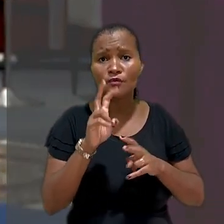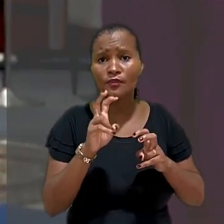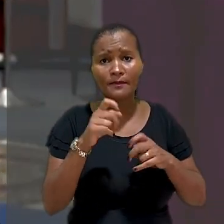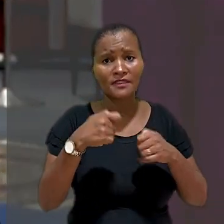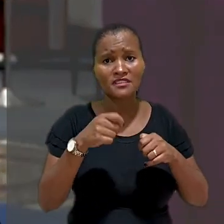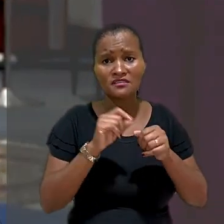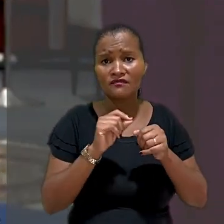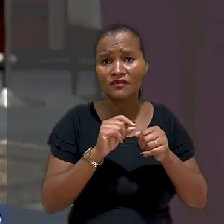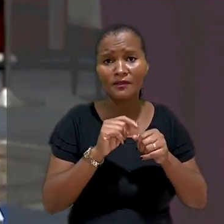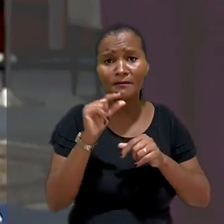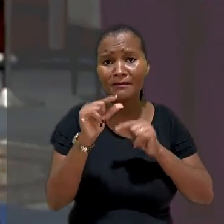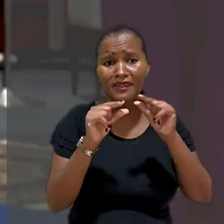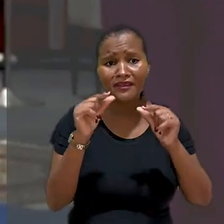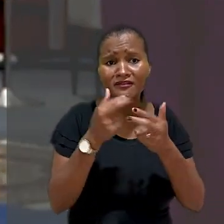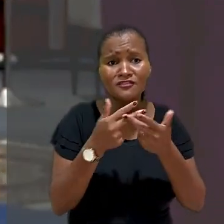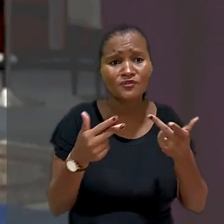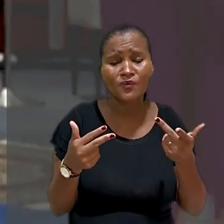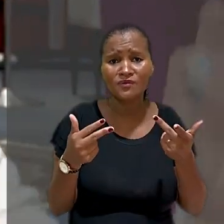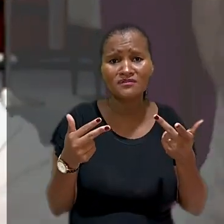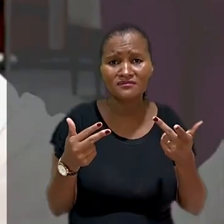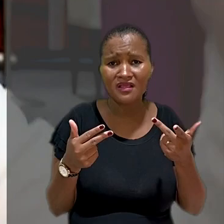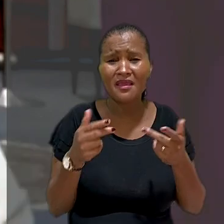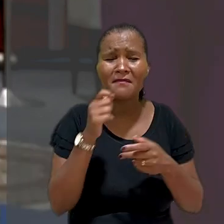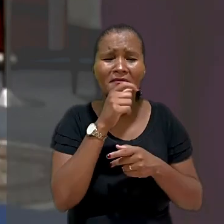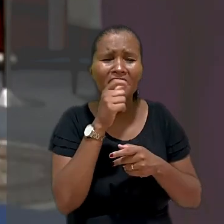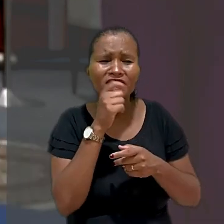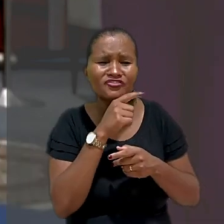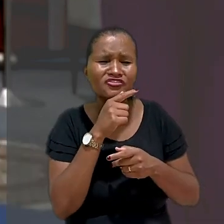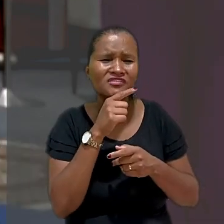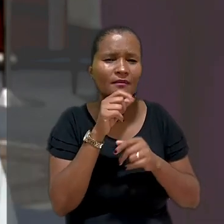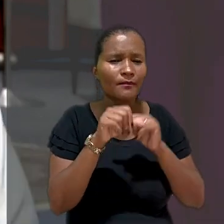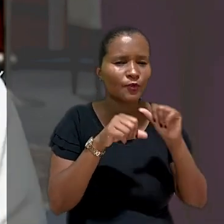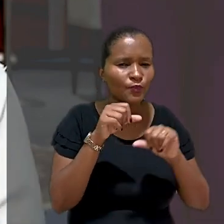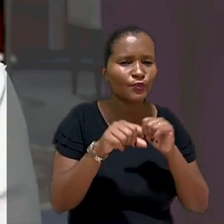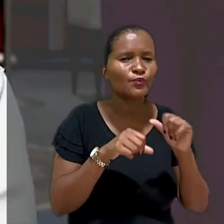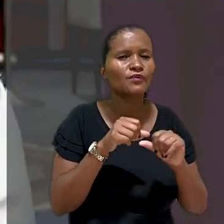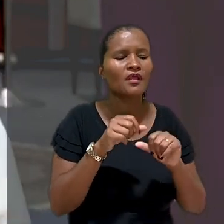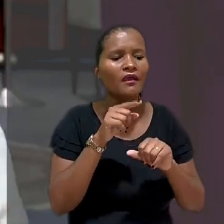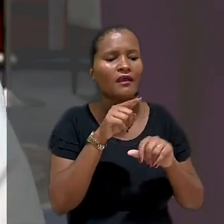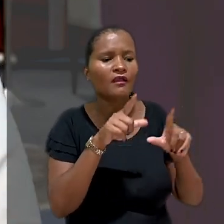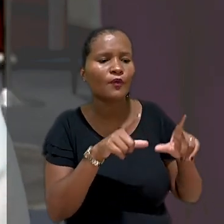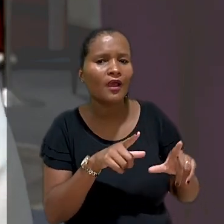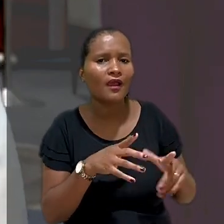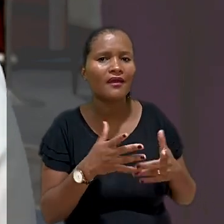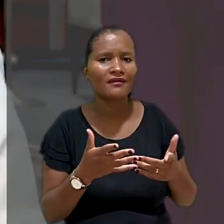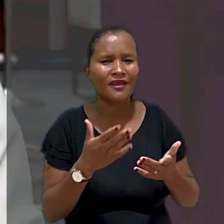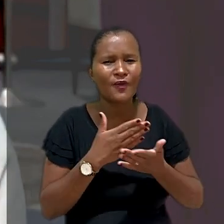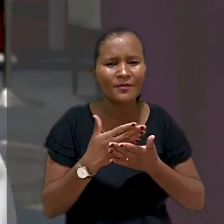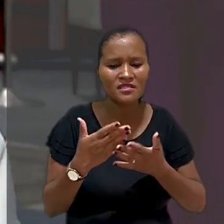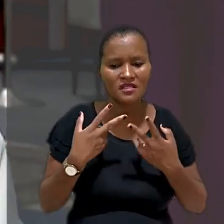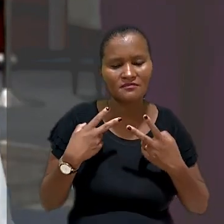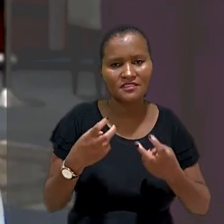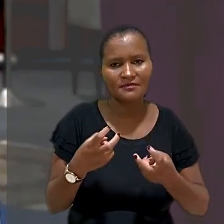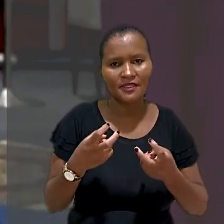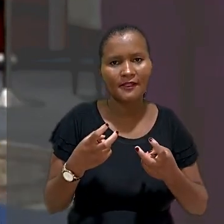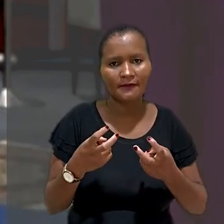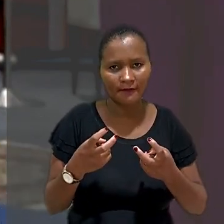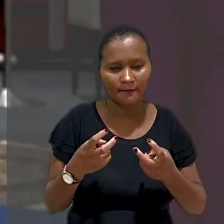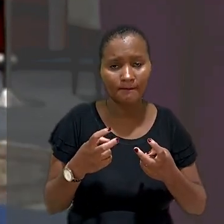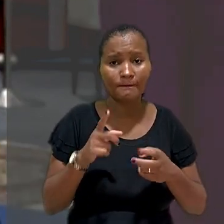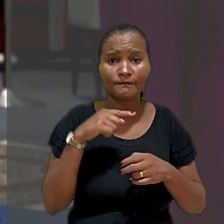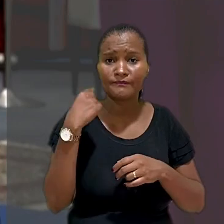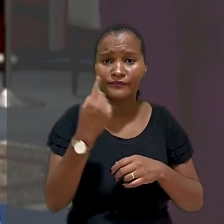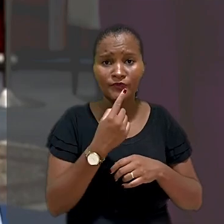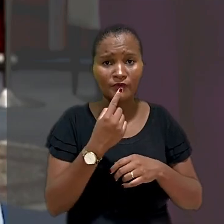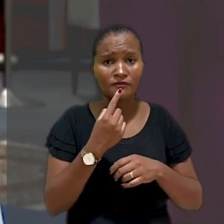germent são pequenas coisas pequenas é aquela aquela gazinha aquela piadinha é aquele lugar é Se Começar a se perceber e a